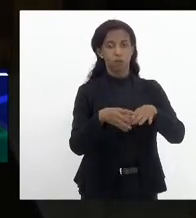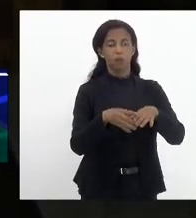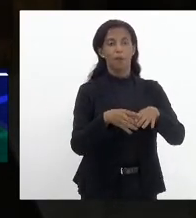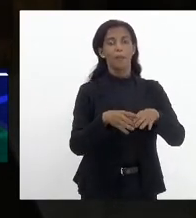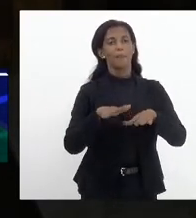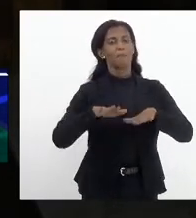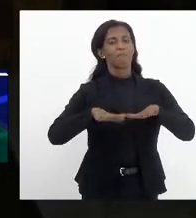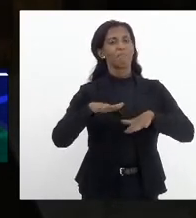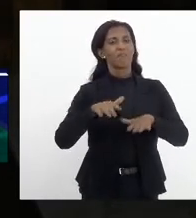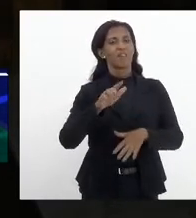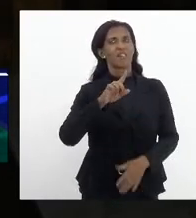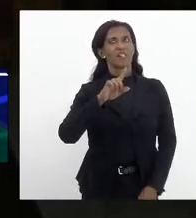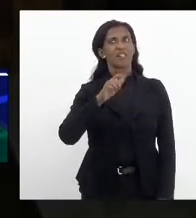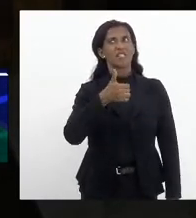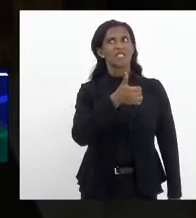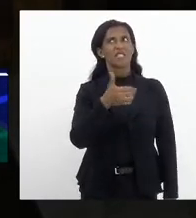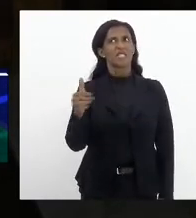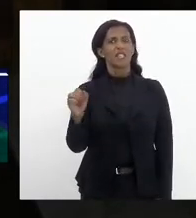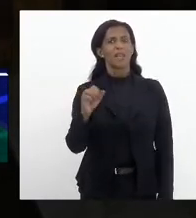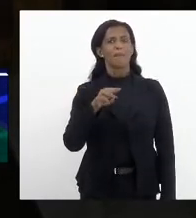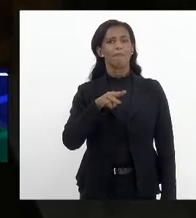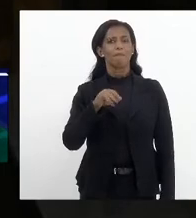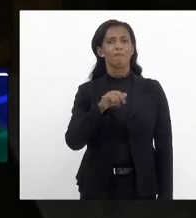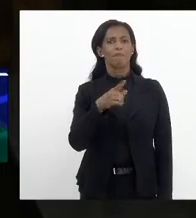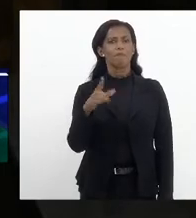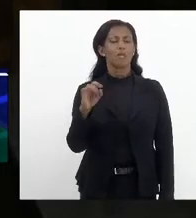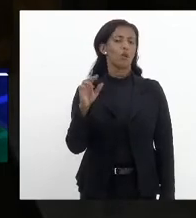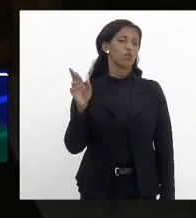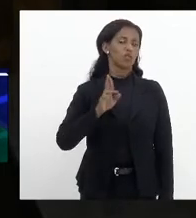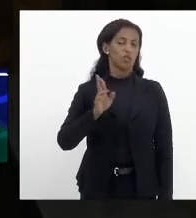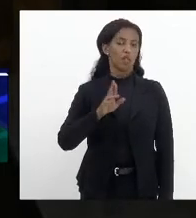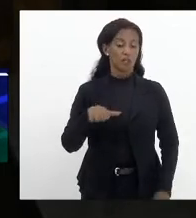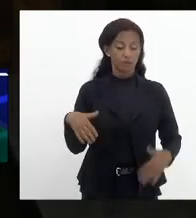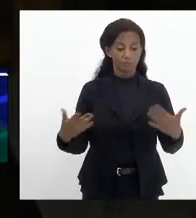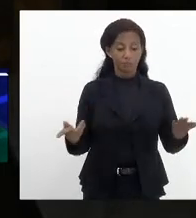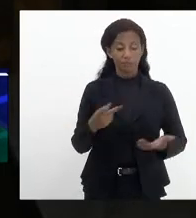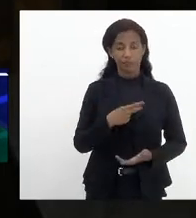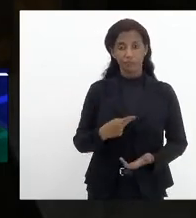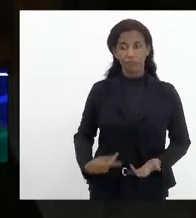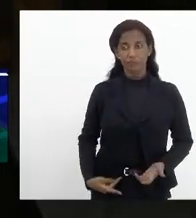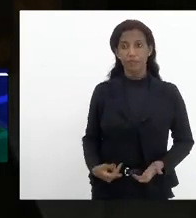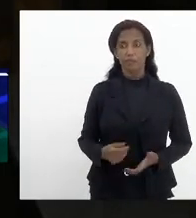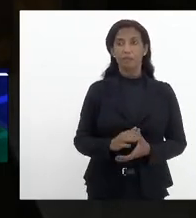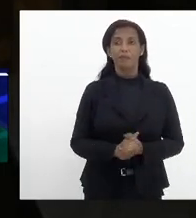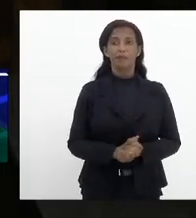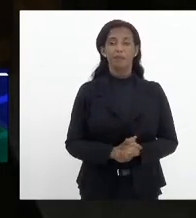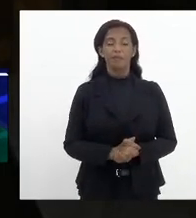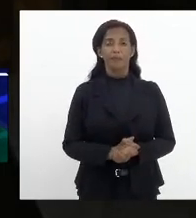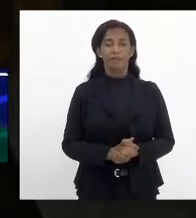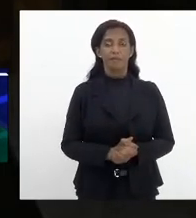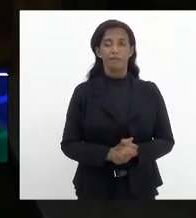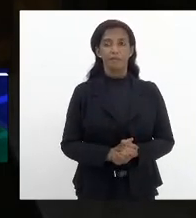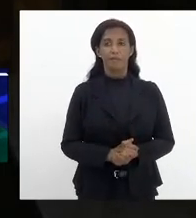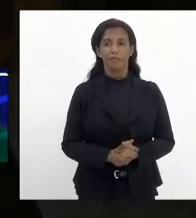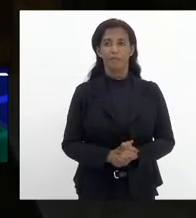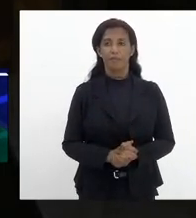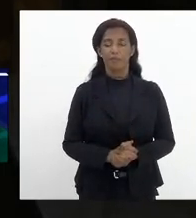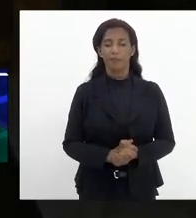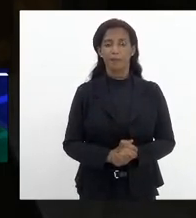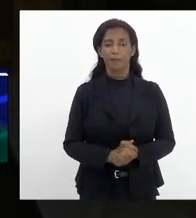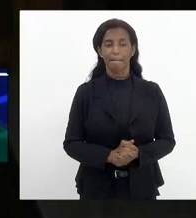pelo menos 100 milhões de reais. Então, seu presidente, quero dizer